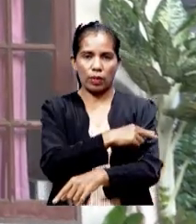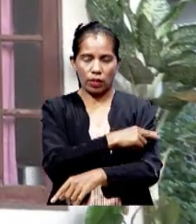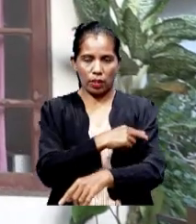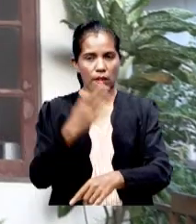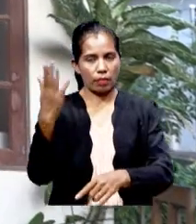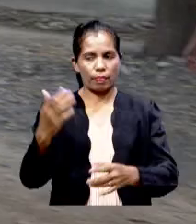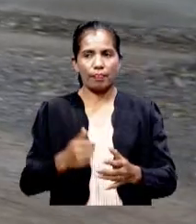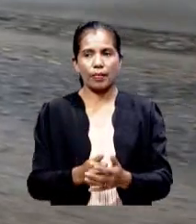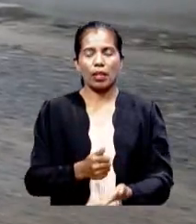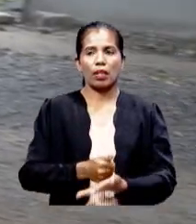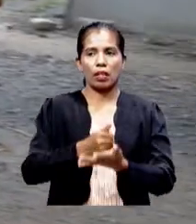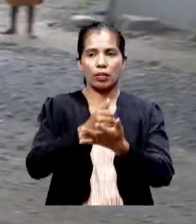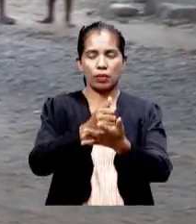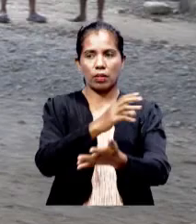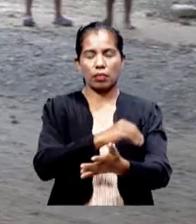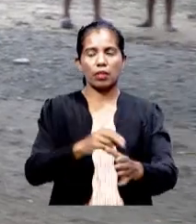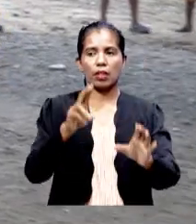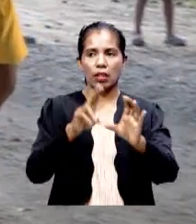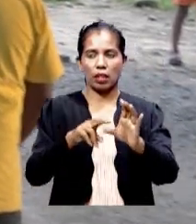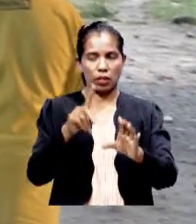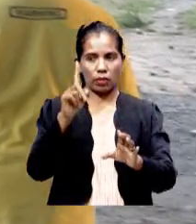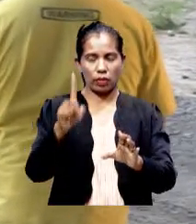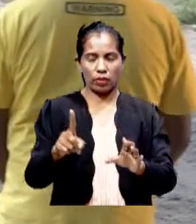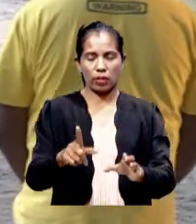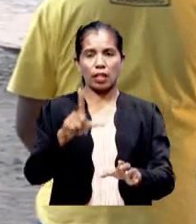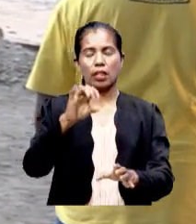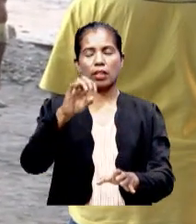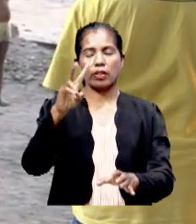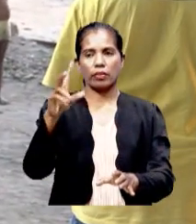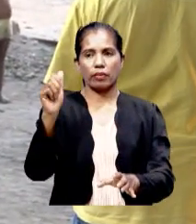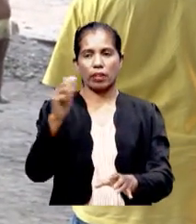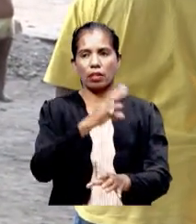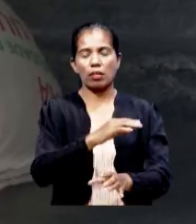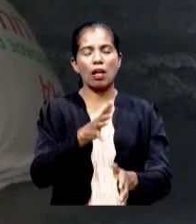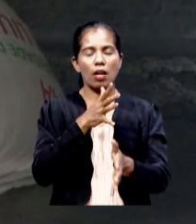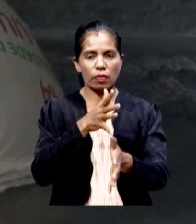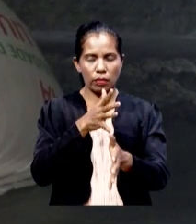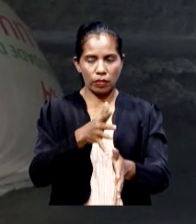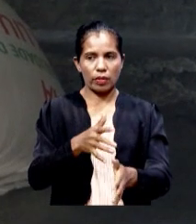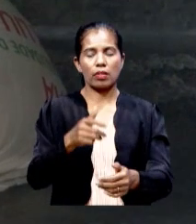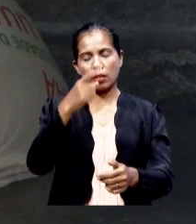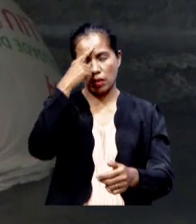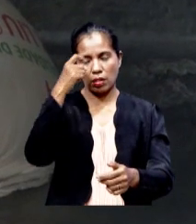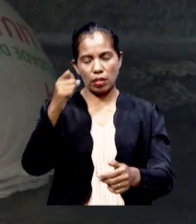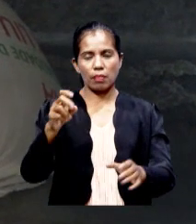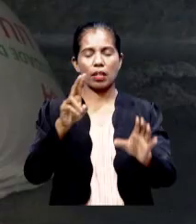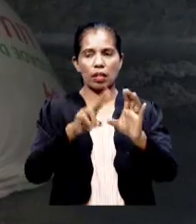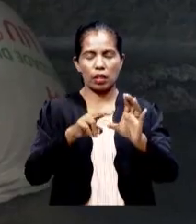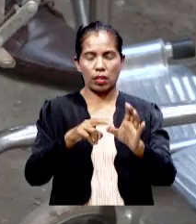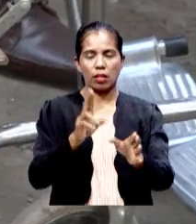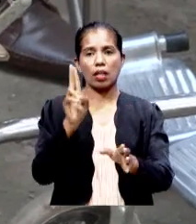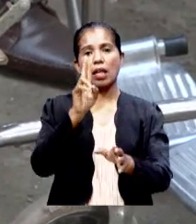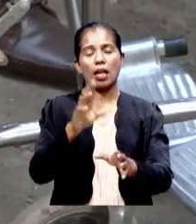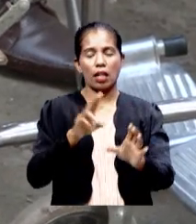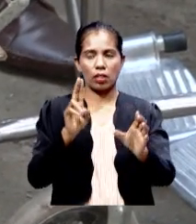apoio a Bolívia, apoiamos cadeira roda e da Bolívia e avô feto, homos haham balum, tamba cadeira roda nebe Lívia e avô feto